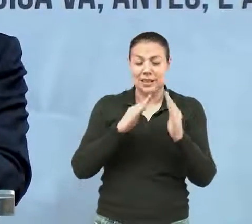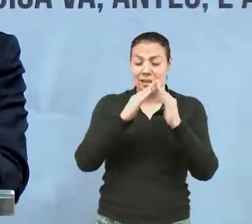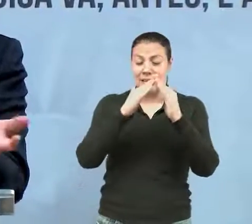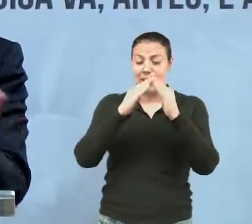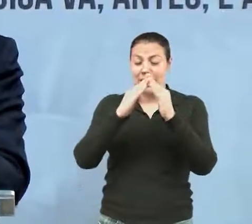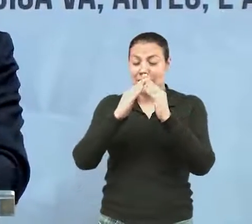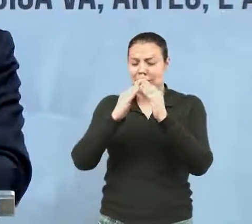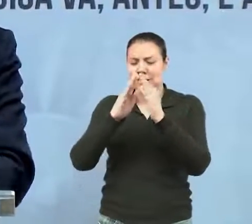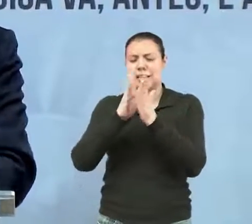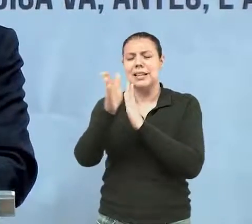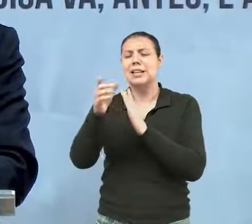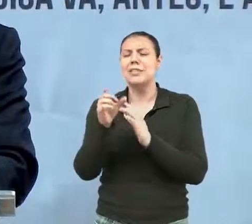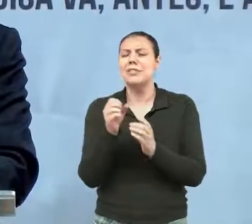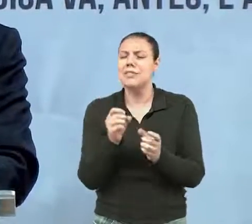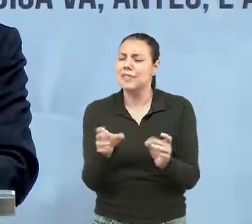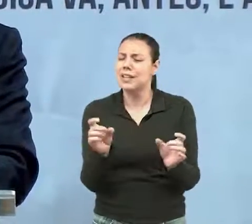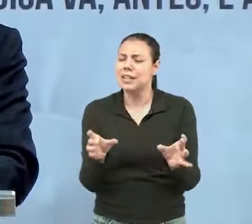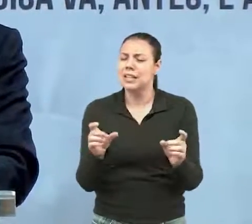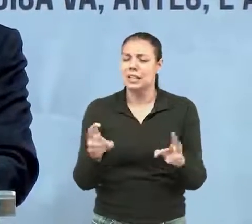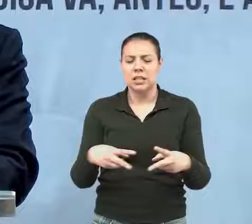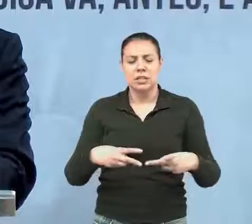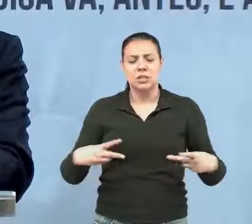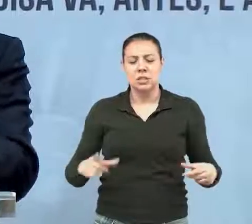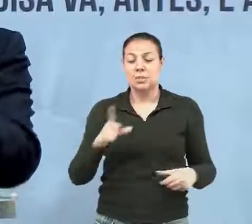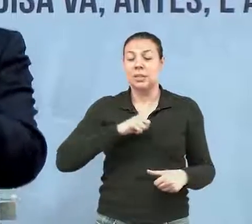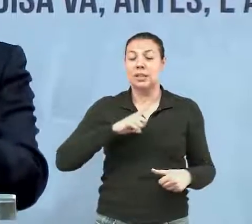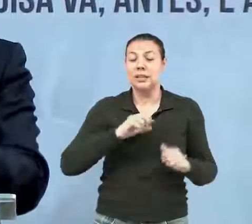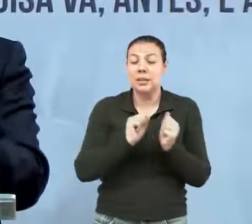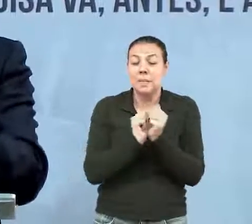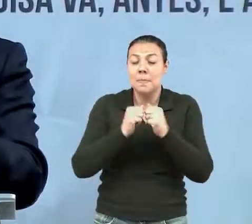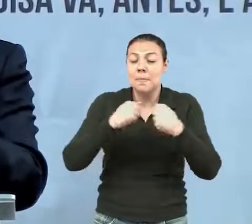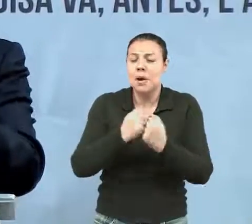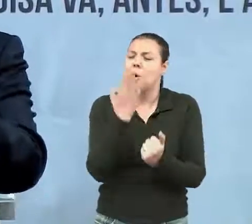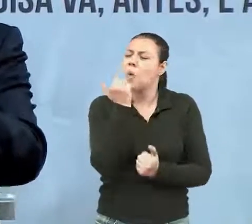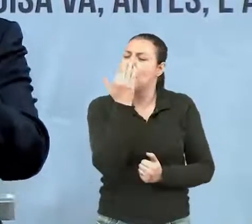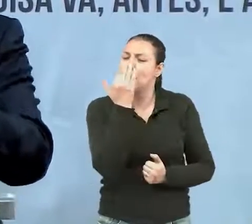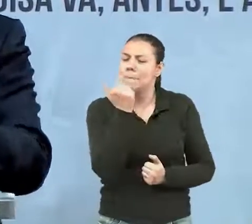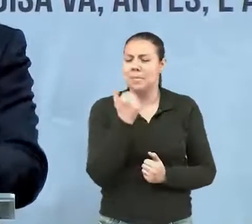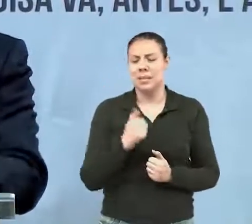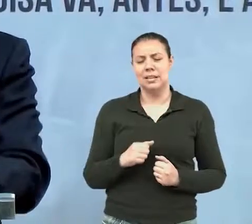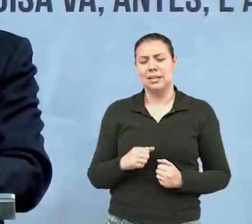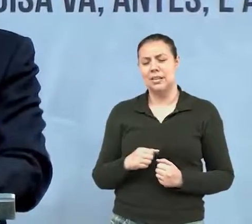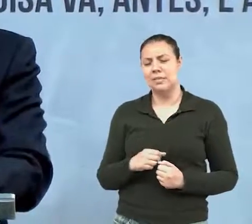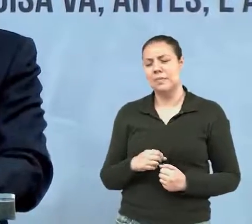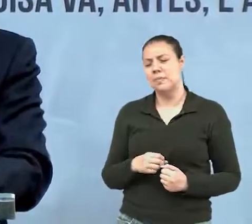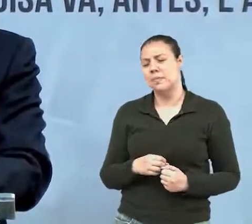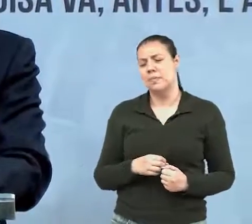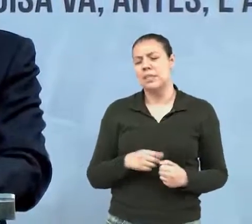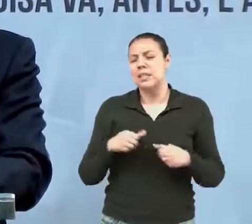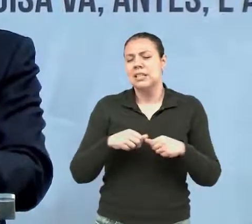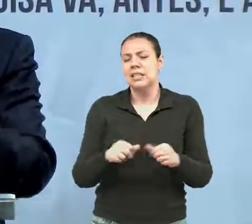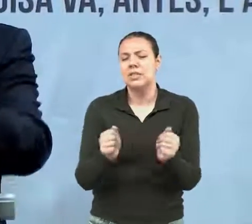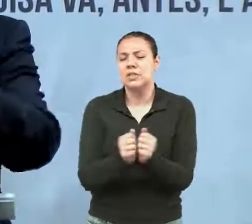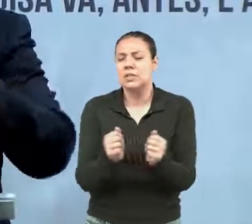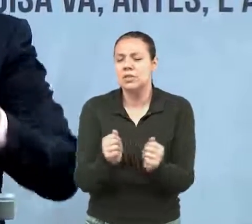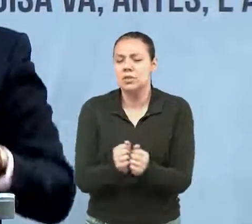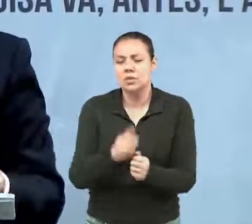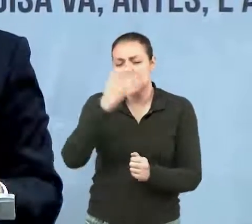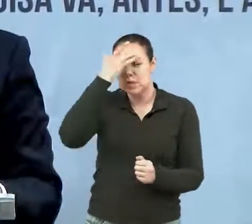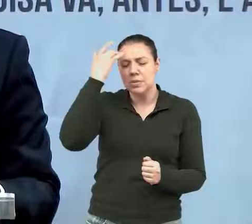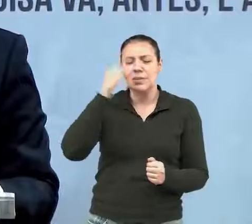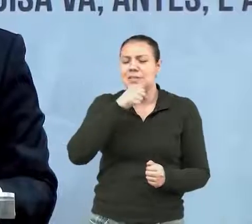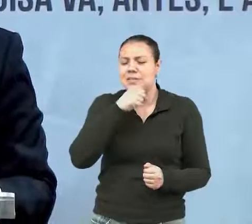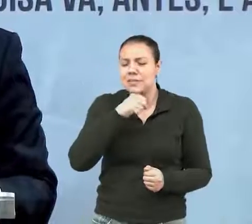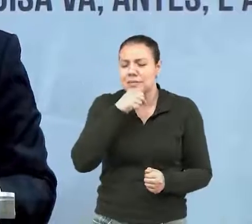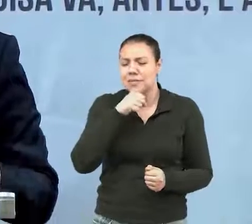vender alguma coisa para trazer o pão para casa. Visita, meu Deus, o coração dos aposentados. Visita, meu